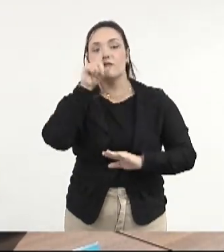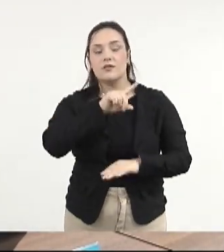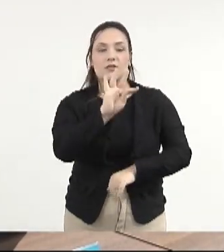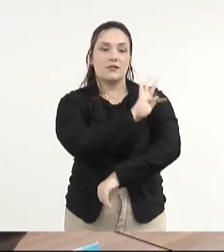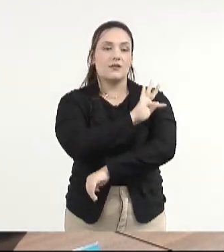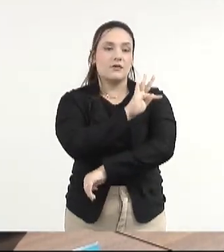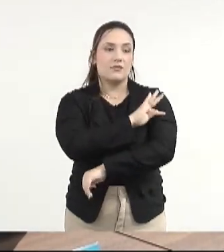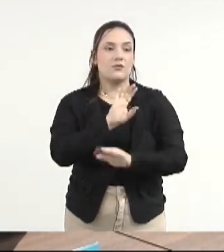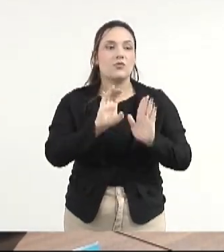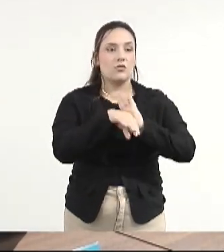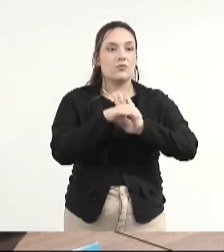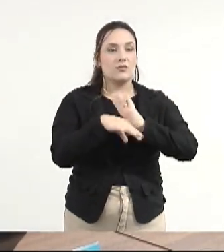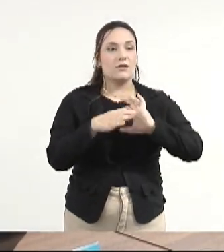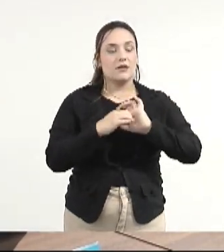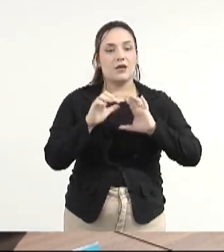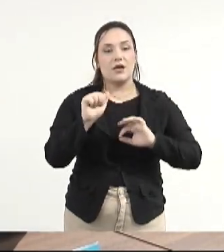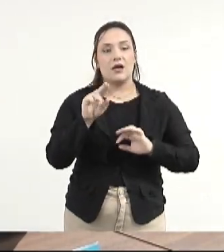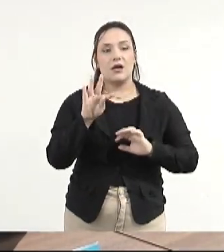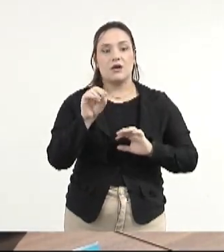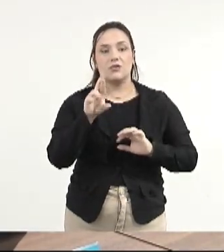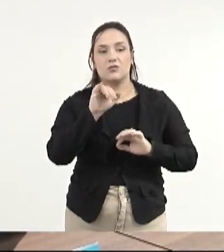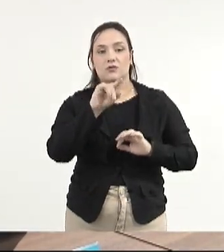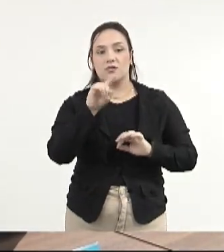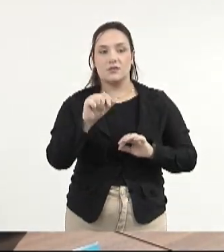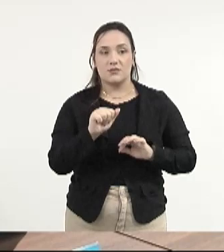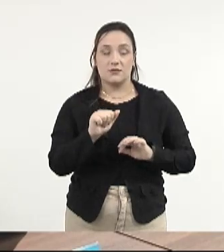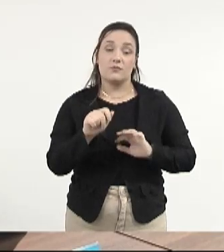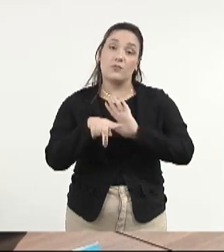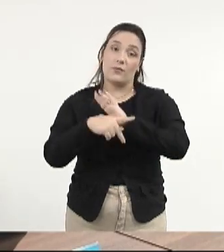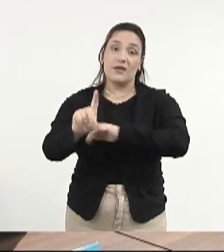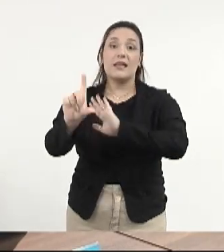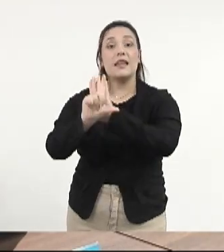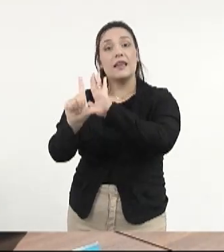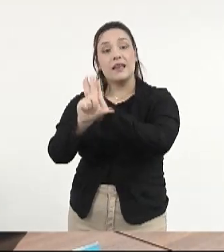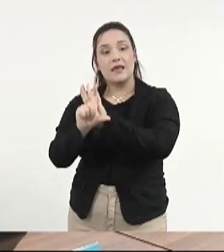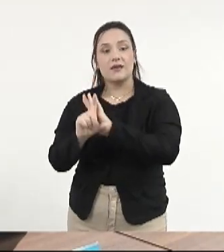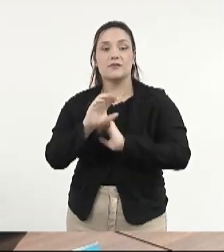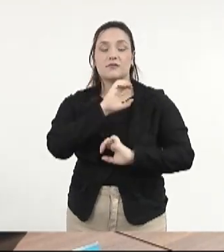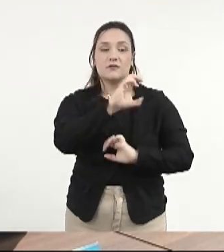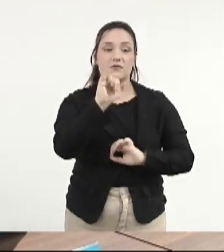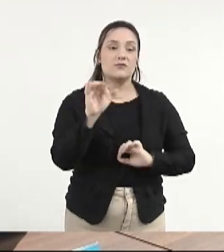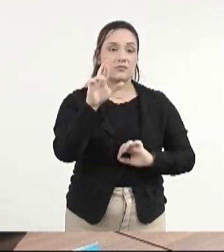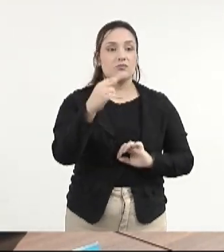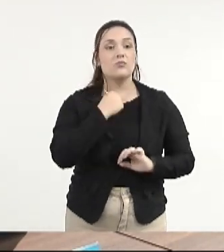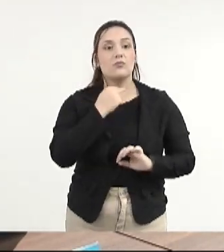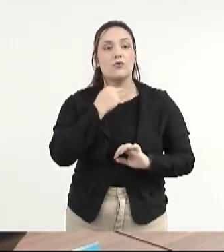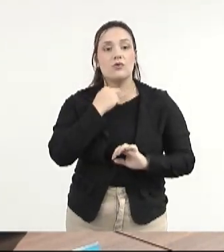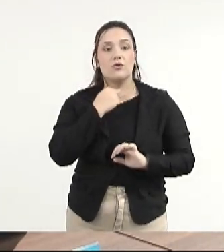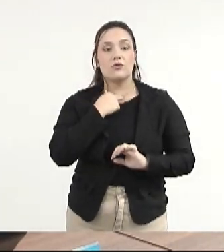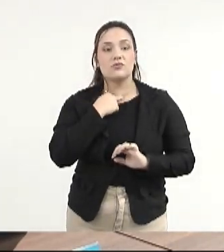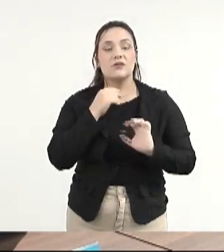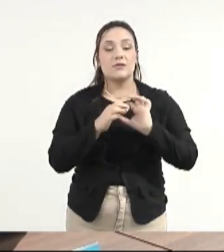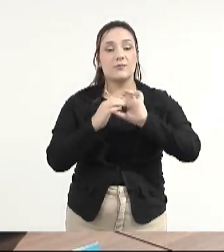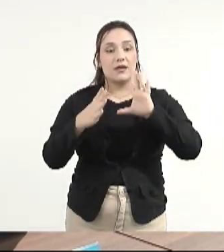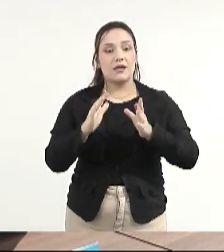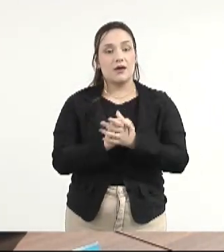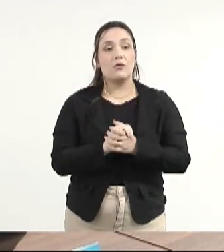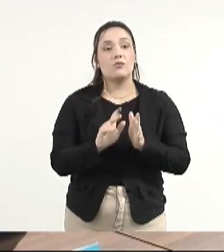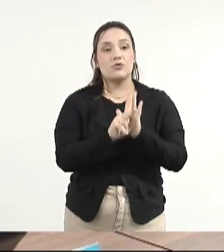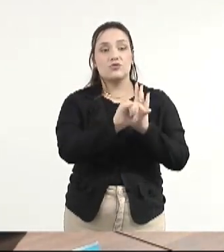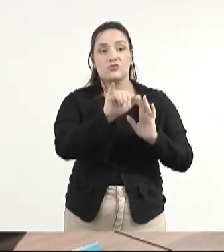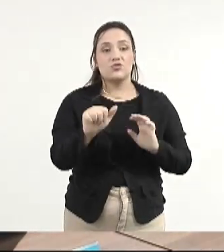de um projeto de conteúdo autorizativo. Legalmente, tecnicamente, a Comissão de Constituição e Justiça não poderia deixar um